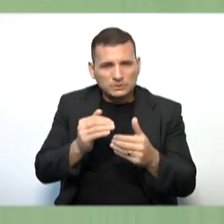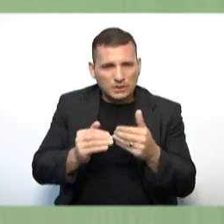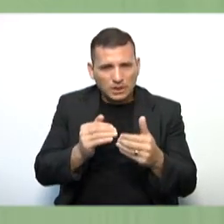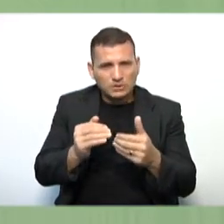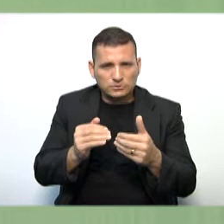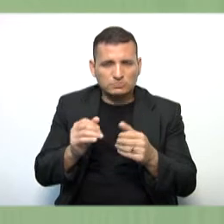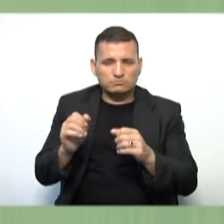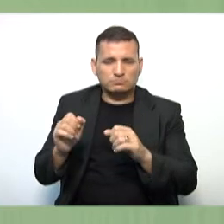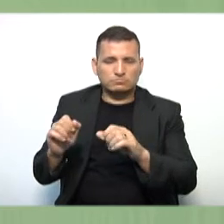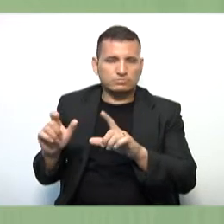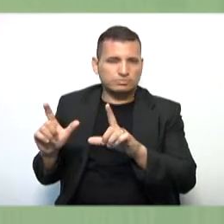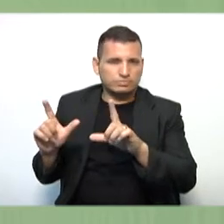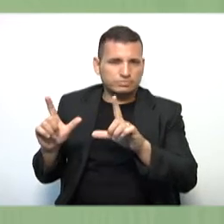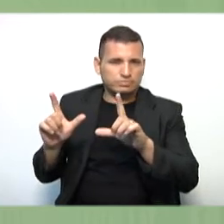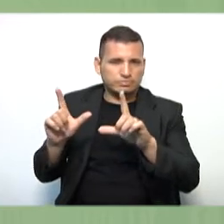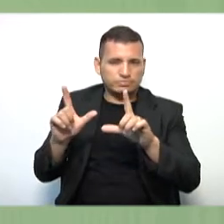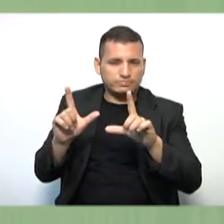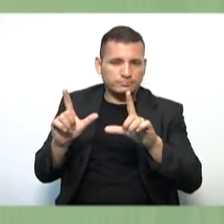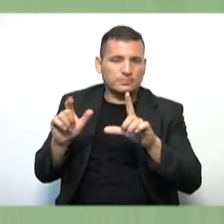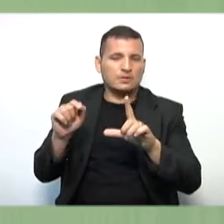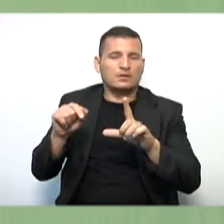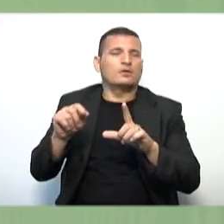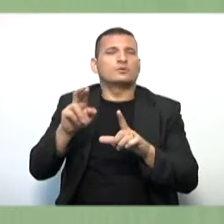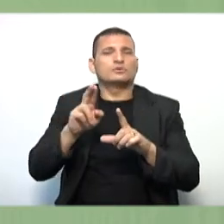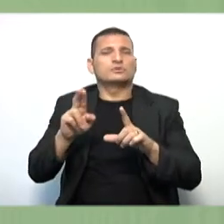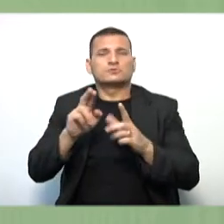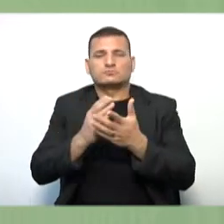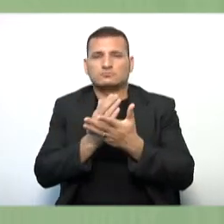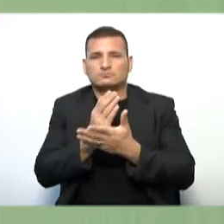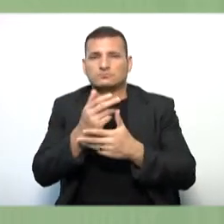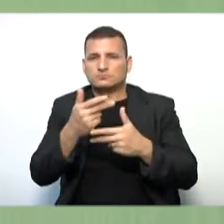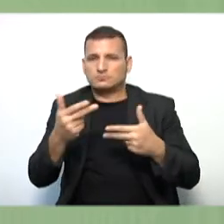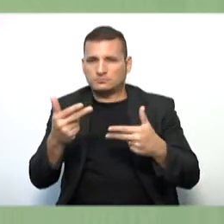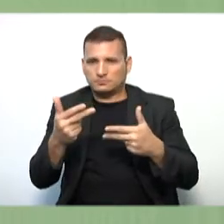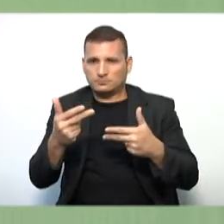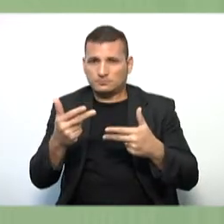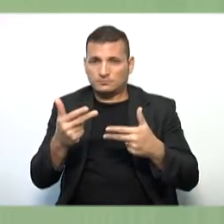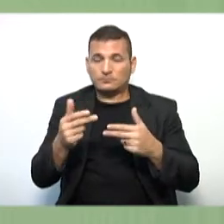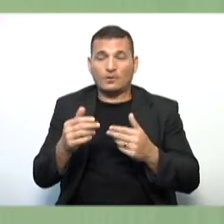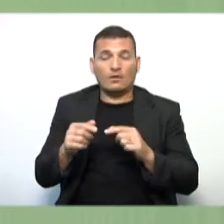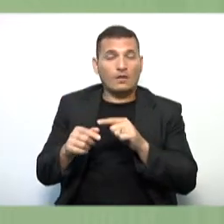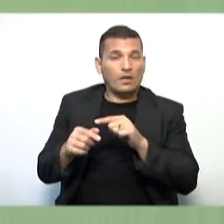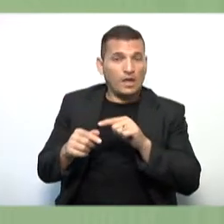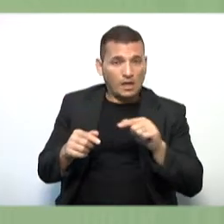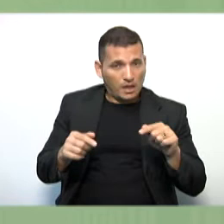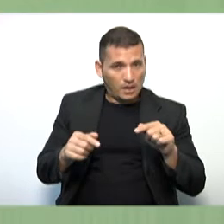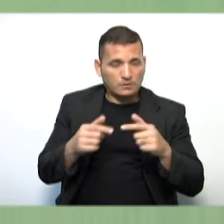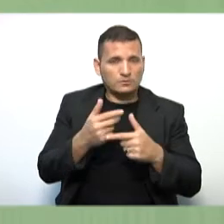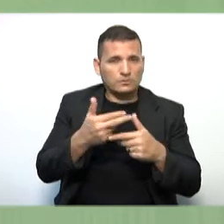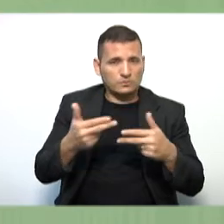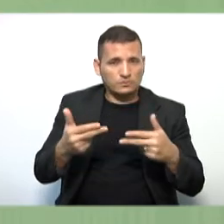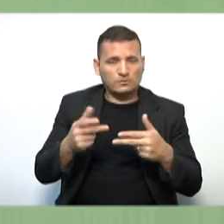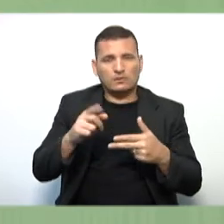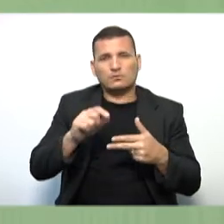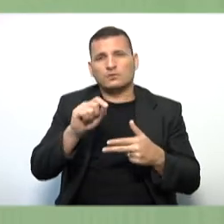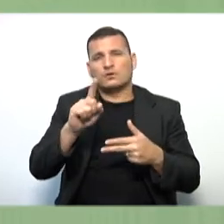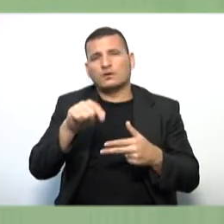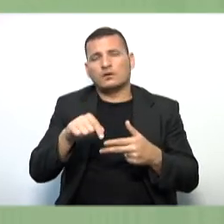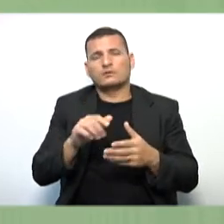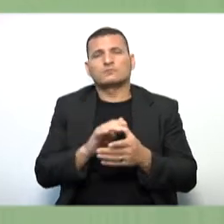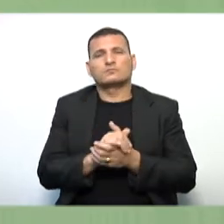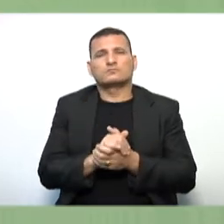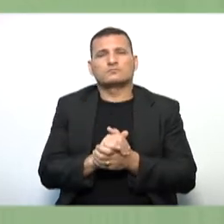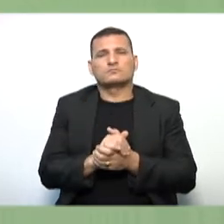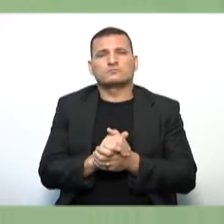alguns ingredientes, como a gente faz um pão, como a gente falou aqui, né? Esses ingredientes desse processo são os recursos de